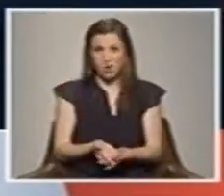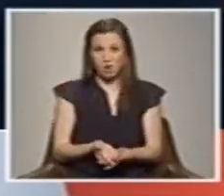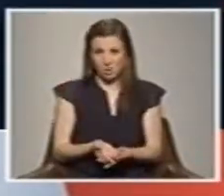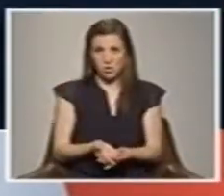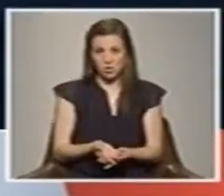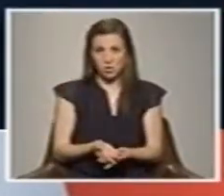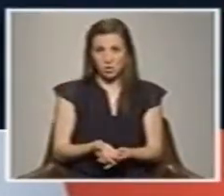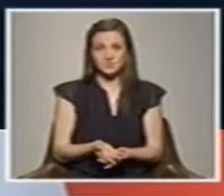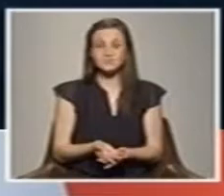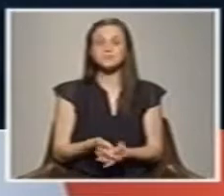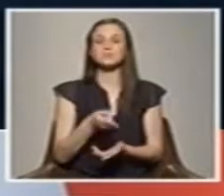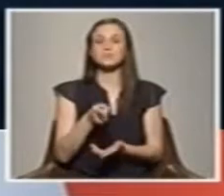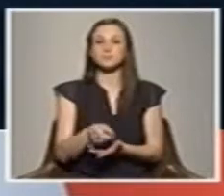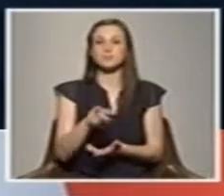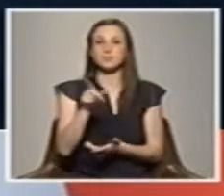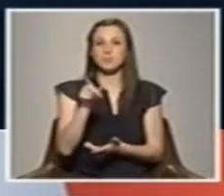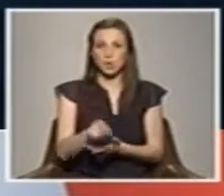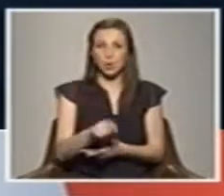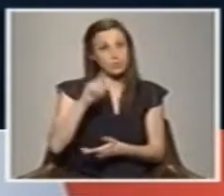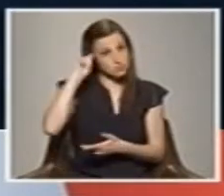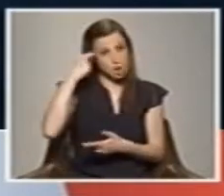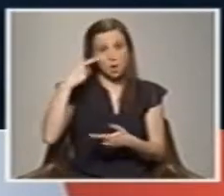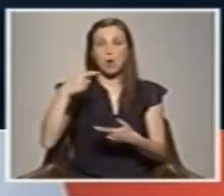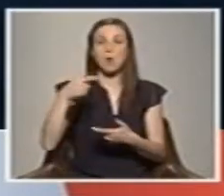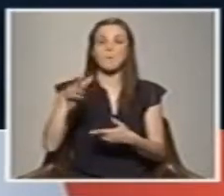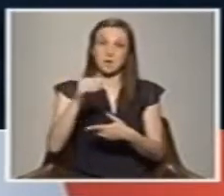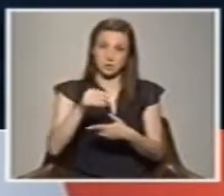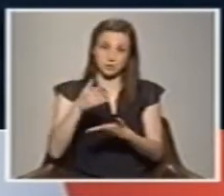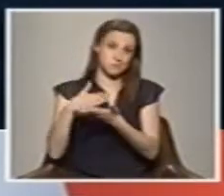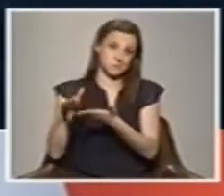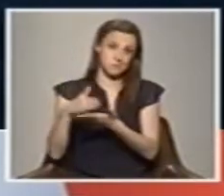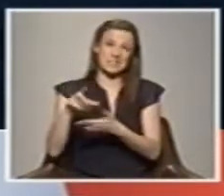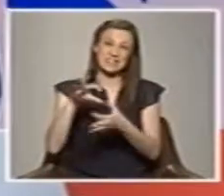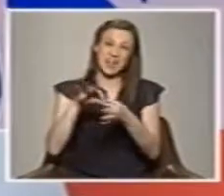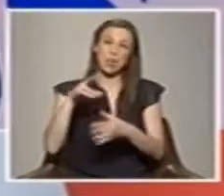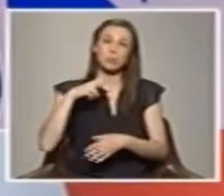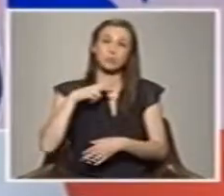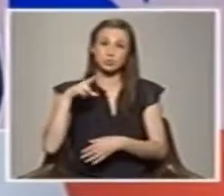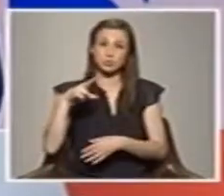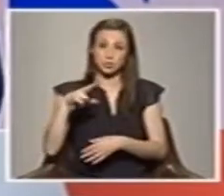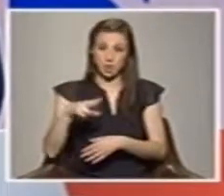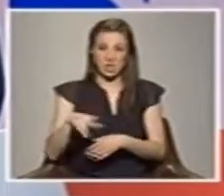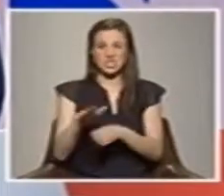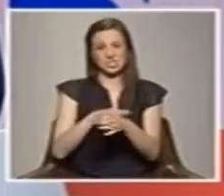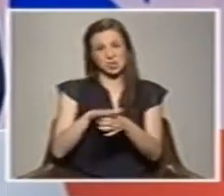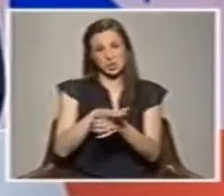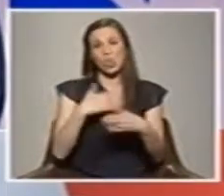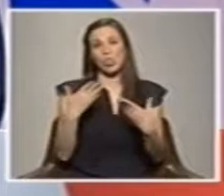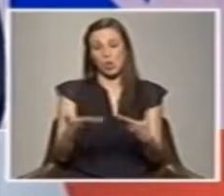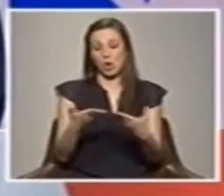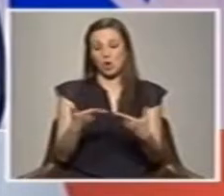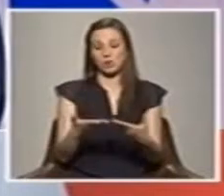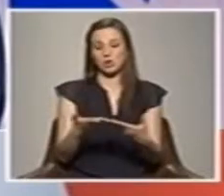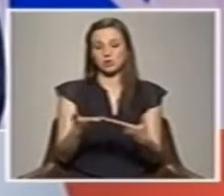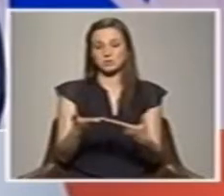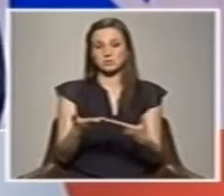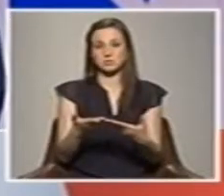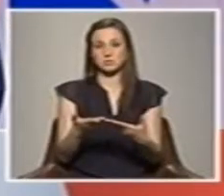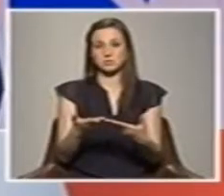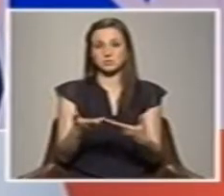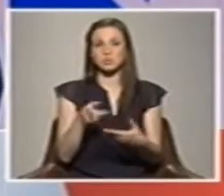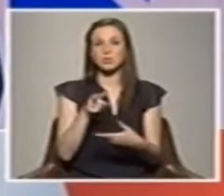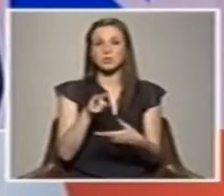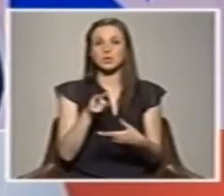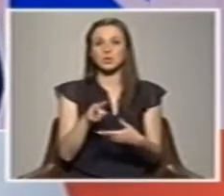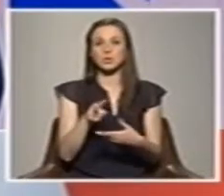enorme. Uma outra fonte de desperdício, e aí tem muito a ver com Portugal e com a nossa situação, é que o